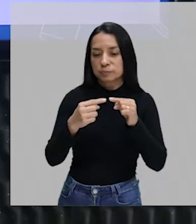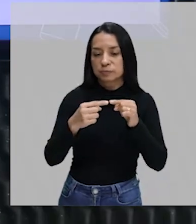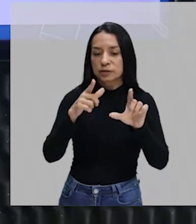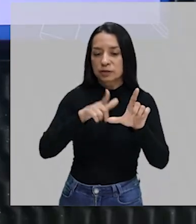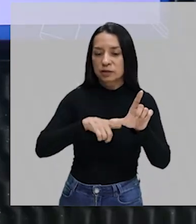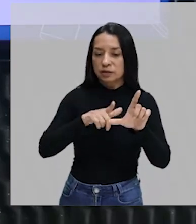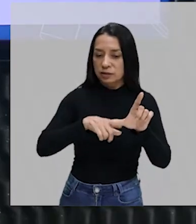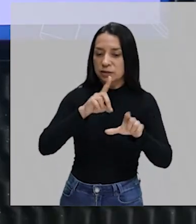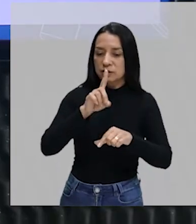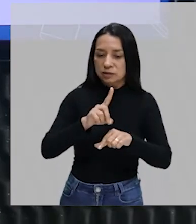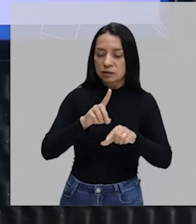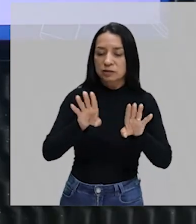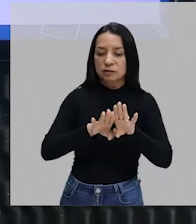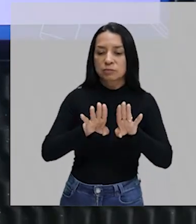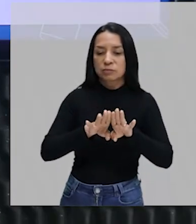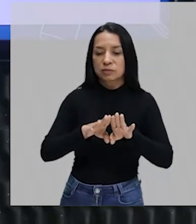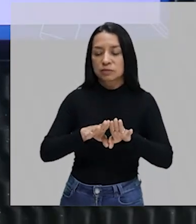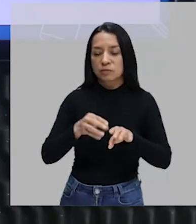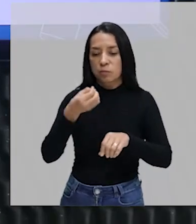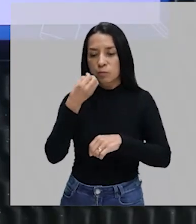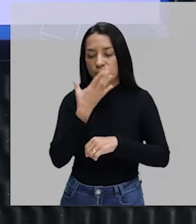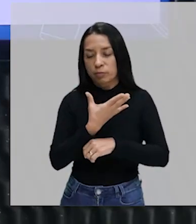D também oferece uma boa